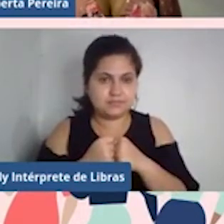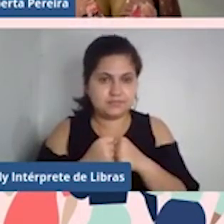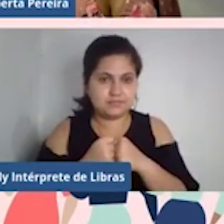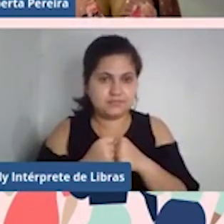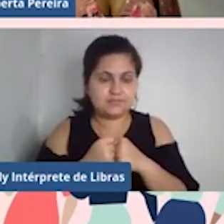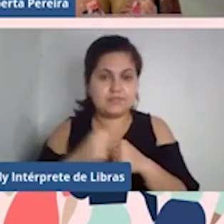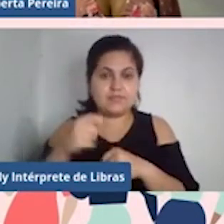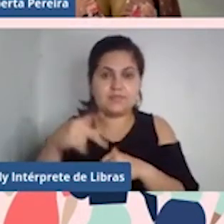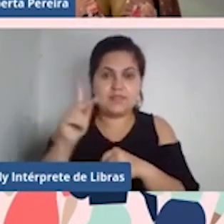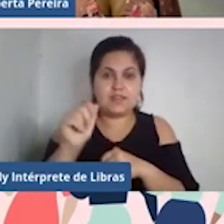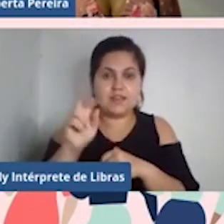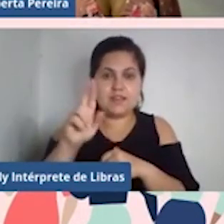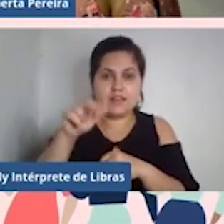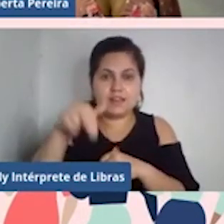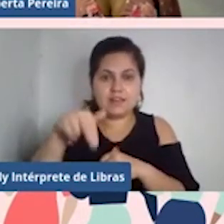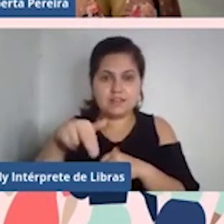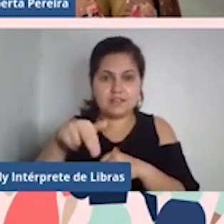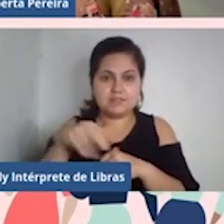Karen.